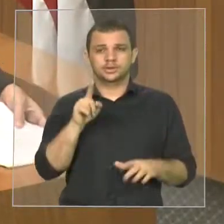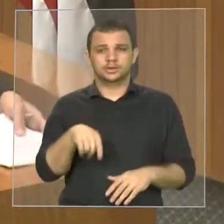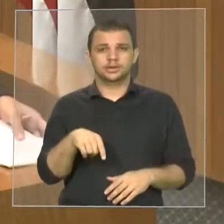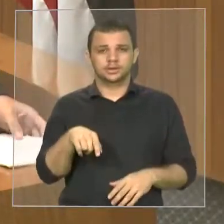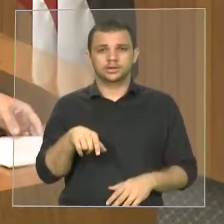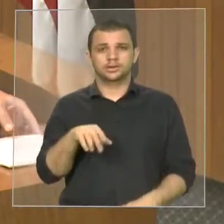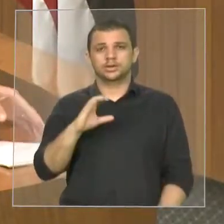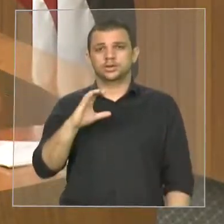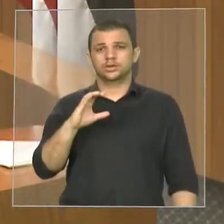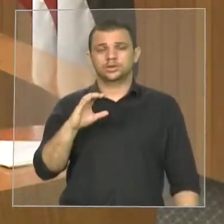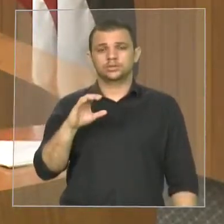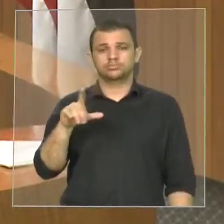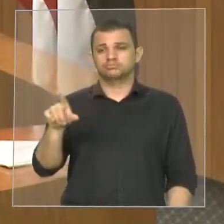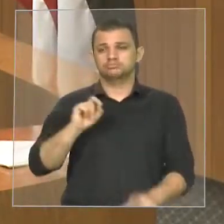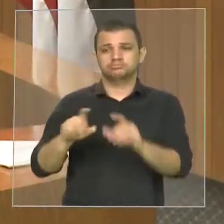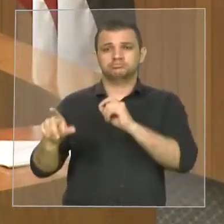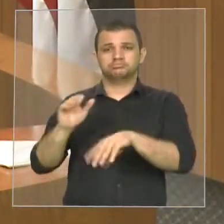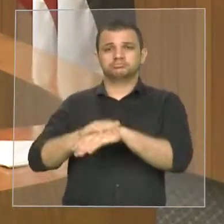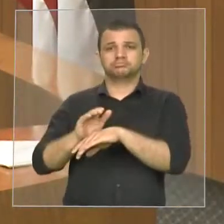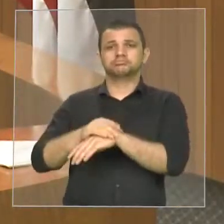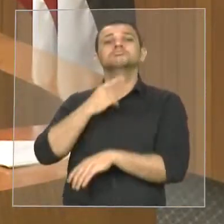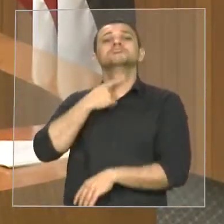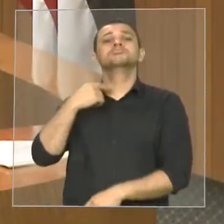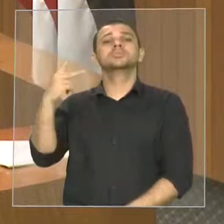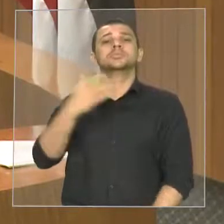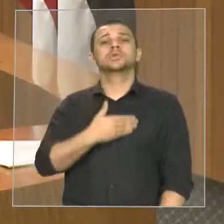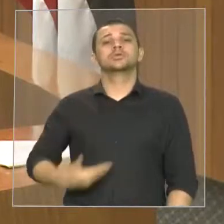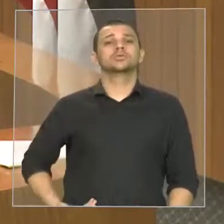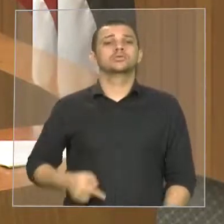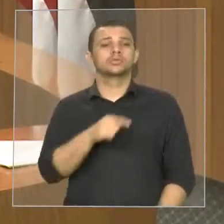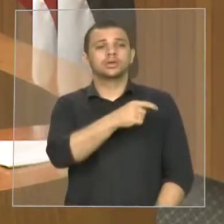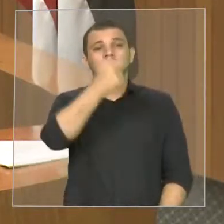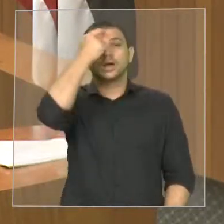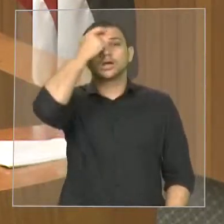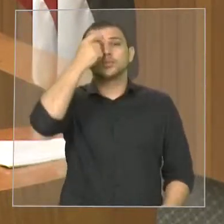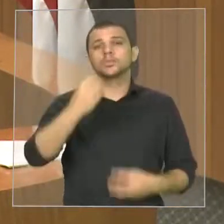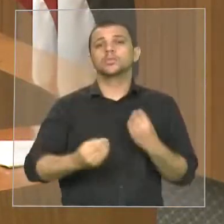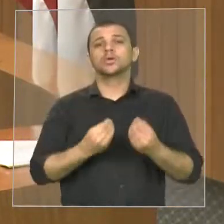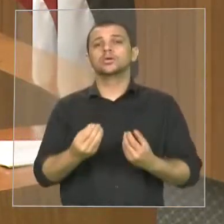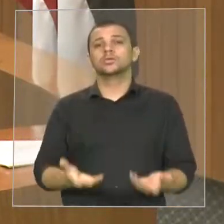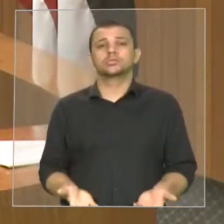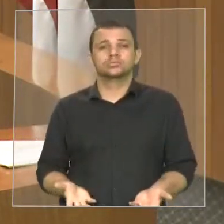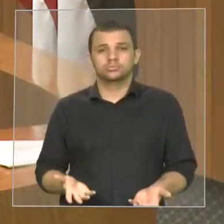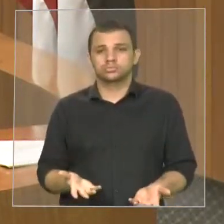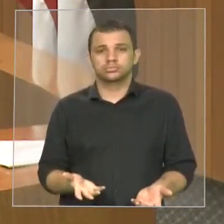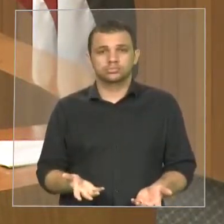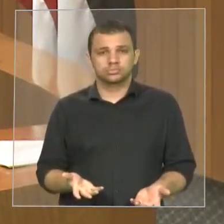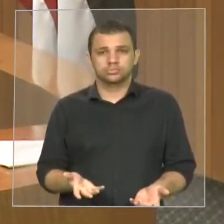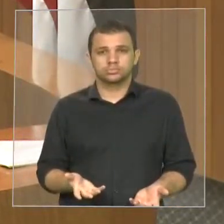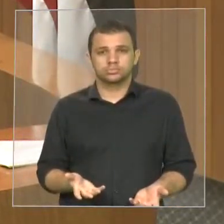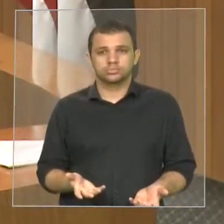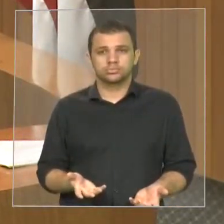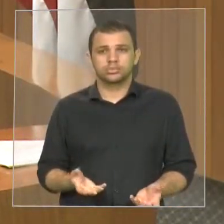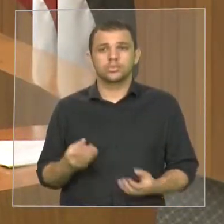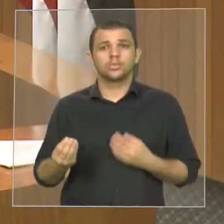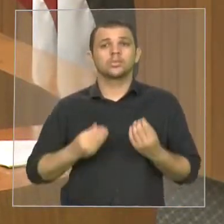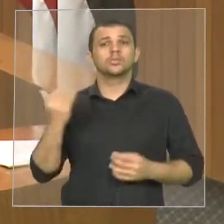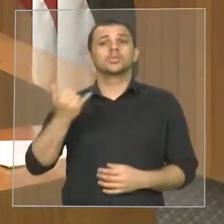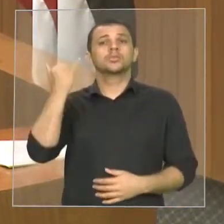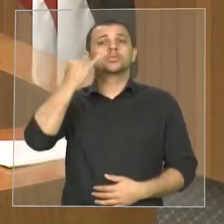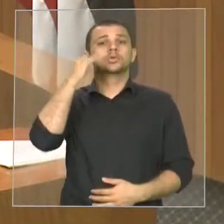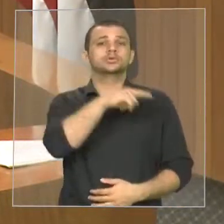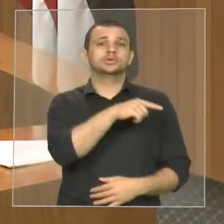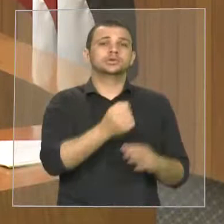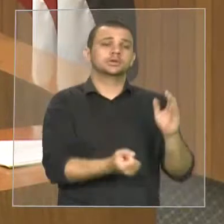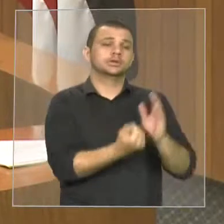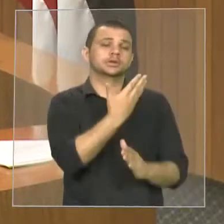iniciativa do governador, onde fica a memória do Instituto de Previdência, deputado César Pires? onde fica a importância de você criar o